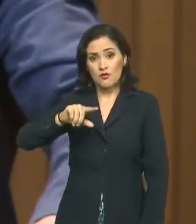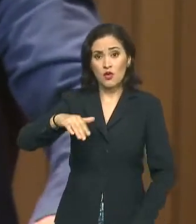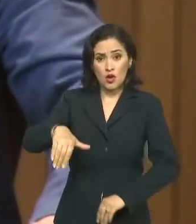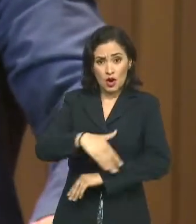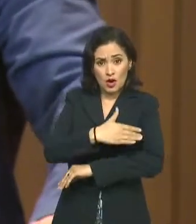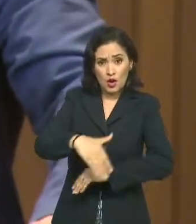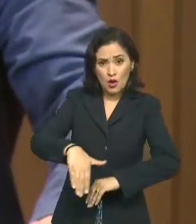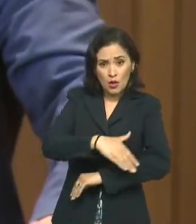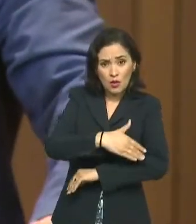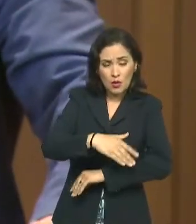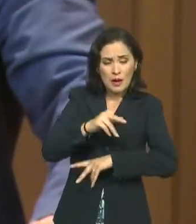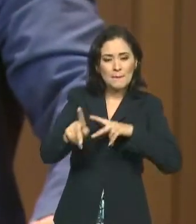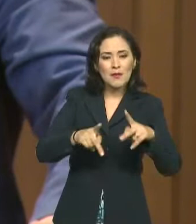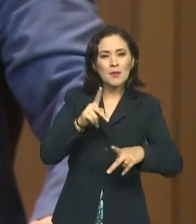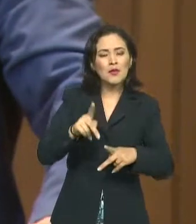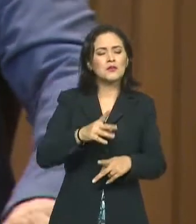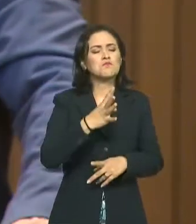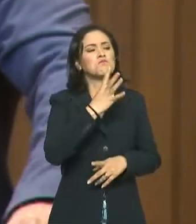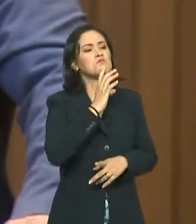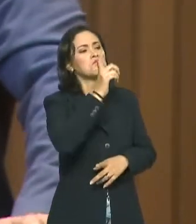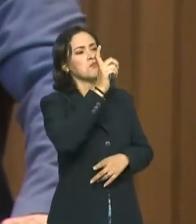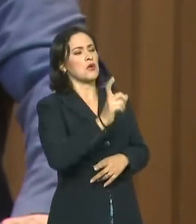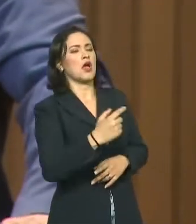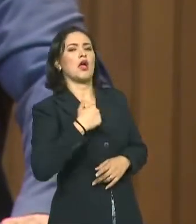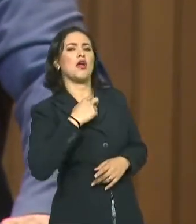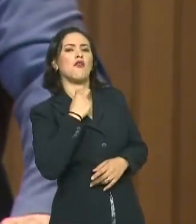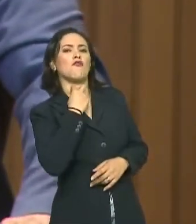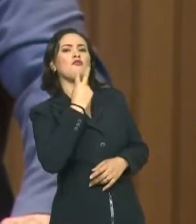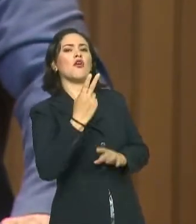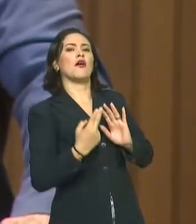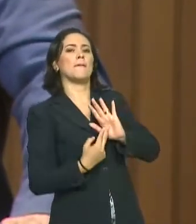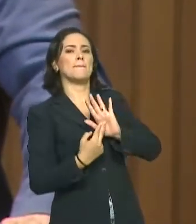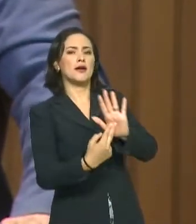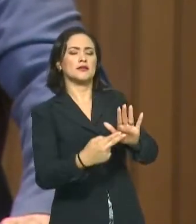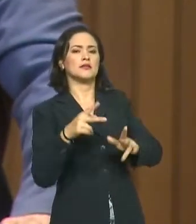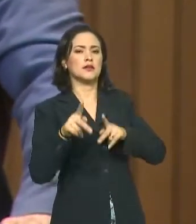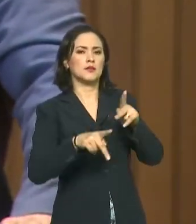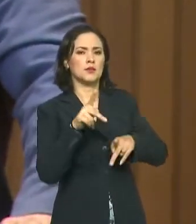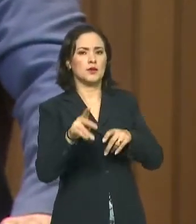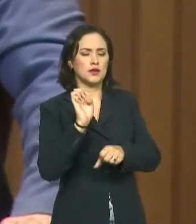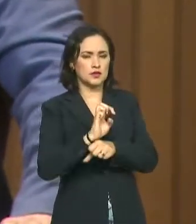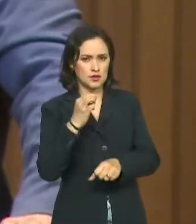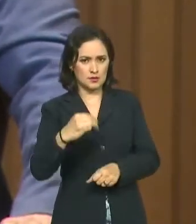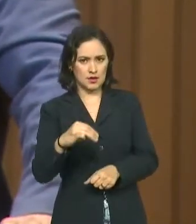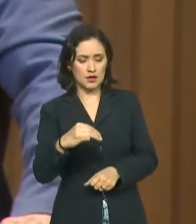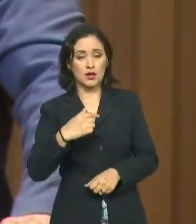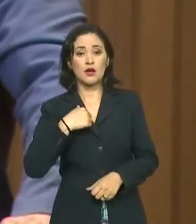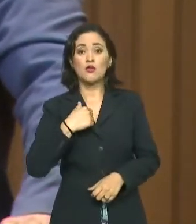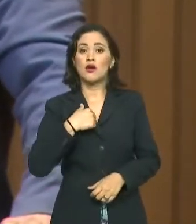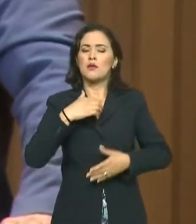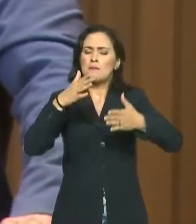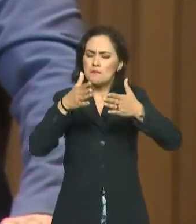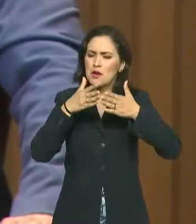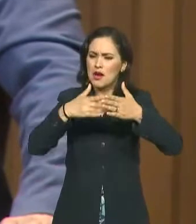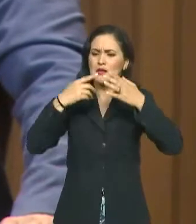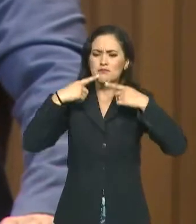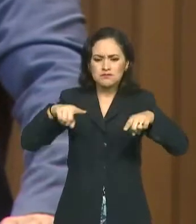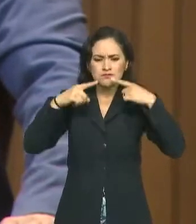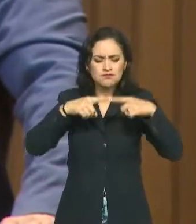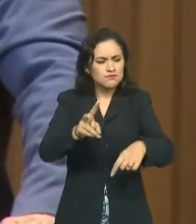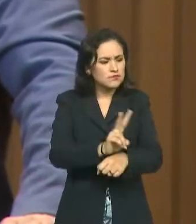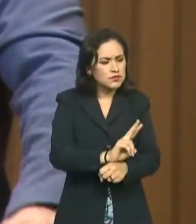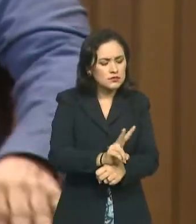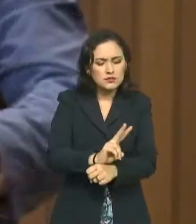reconhecimento da população como sendo a voz da população do Estado do Maranhão. Uma voz que clama, uma voz que denuncia, uma voz que